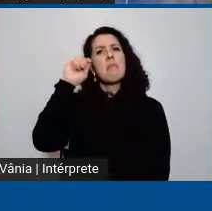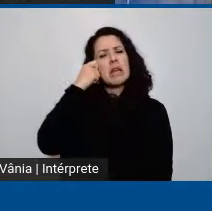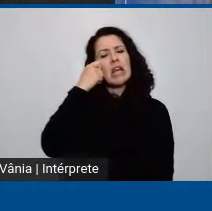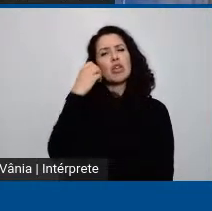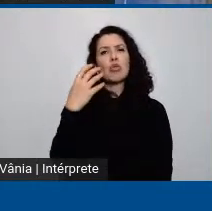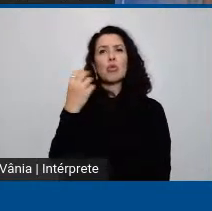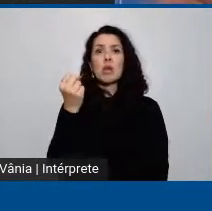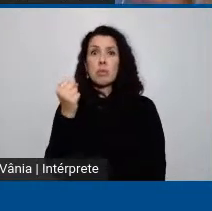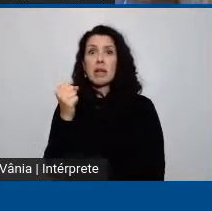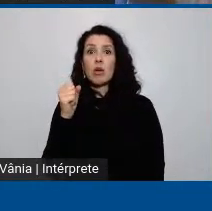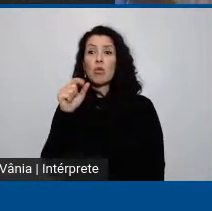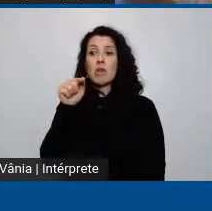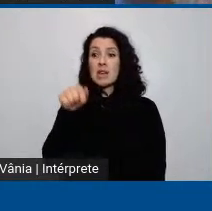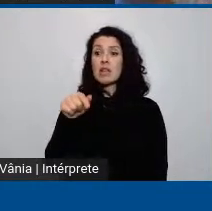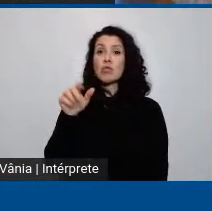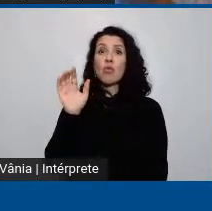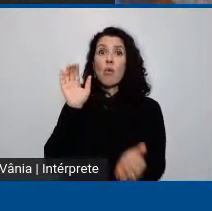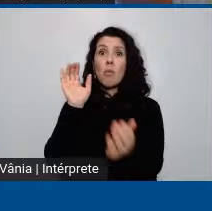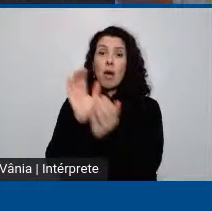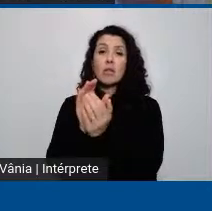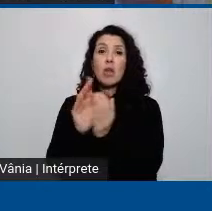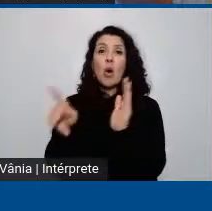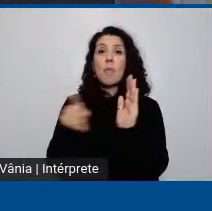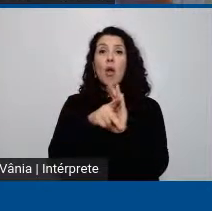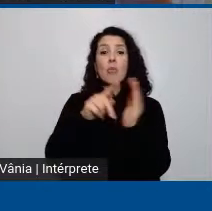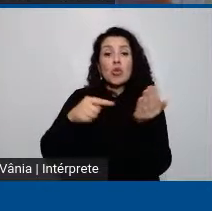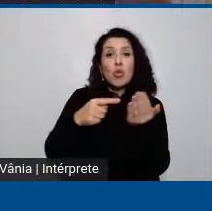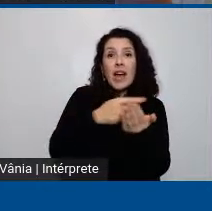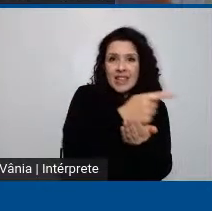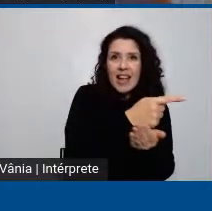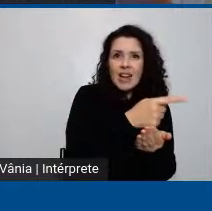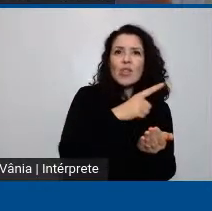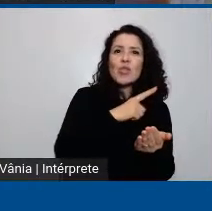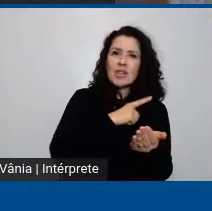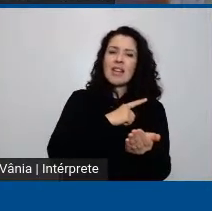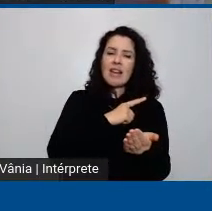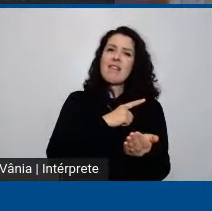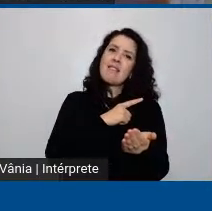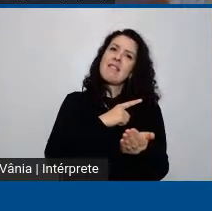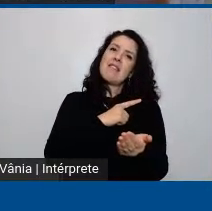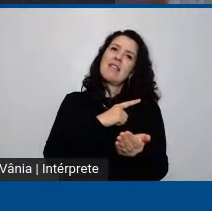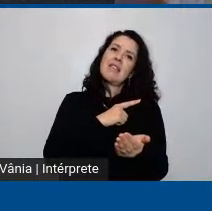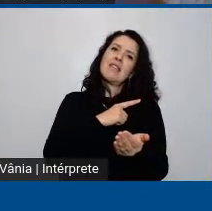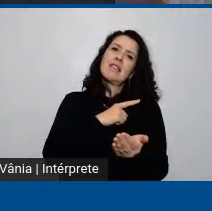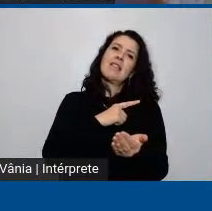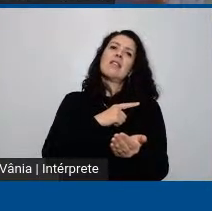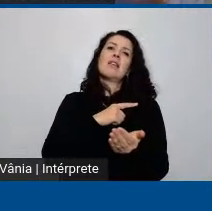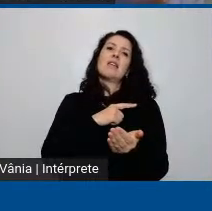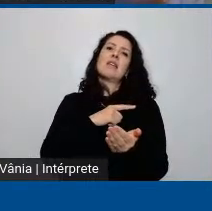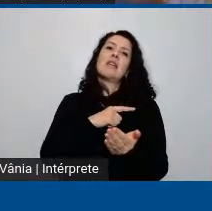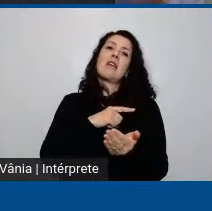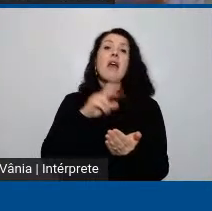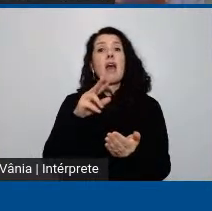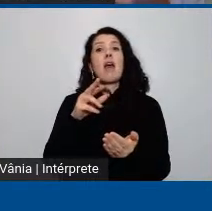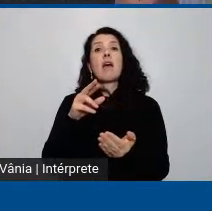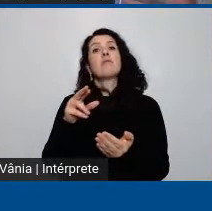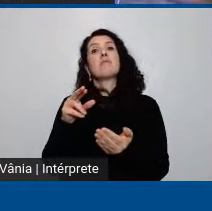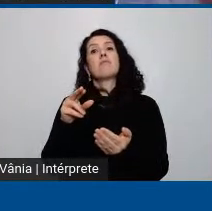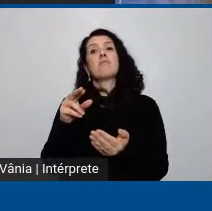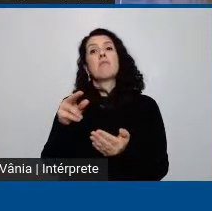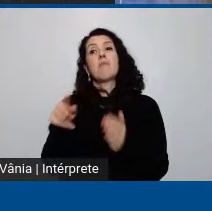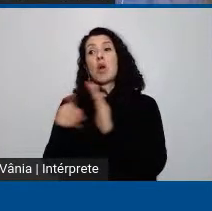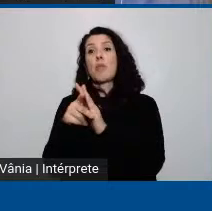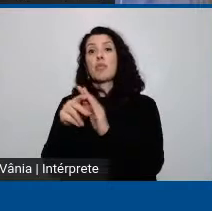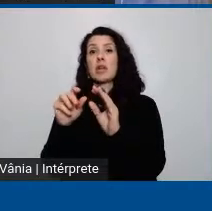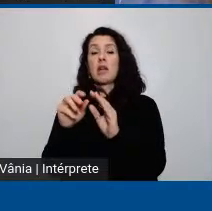encontram relacionados nos cadernos que integram o Fundo Família Ferrez, hoje no Arquivo